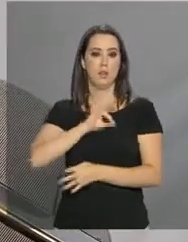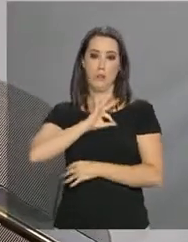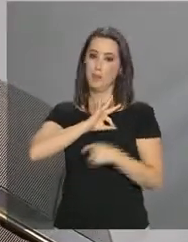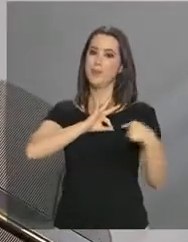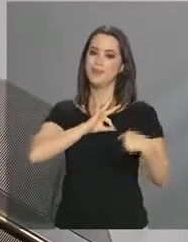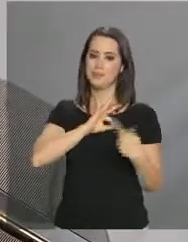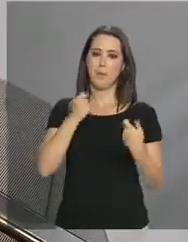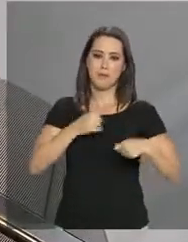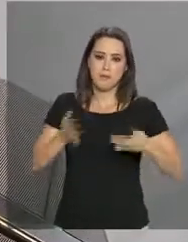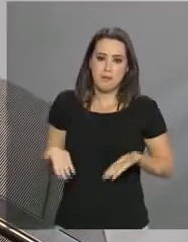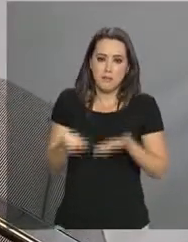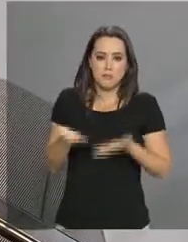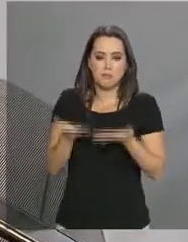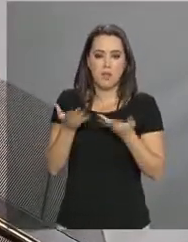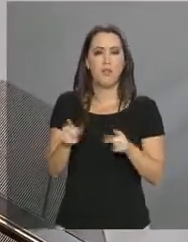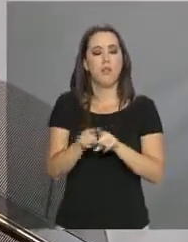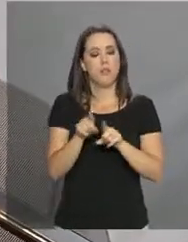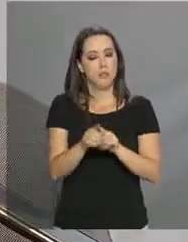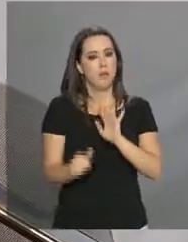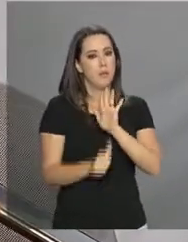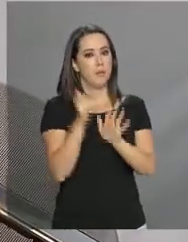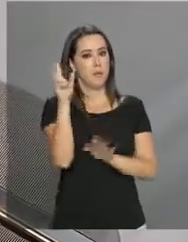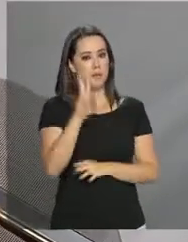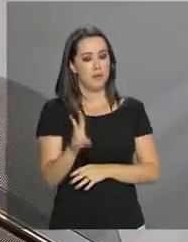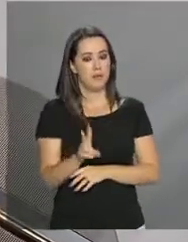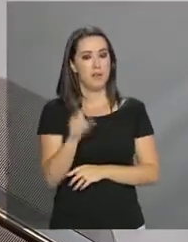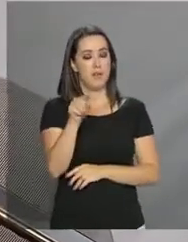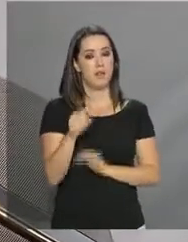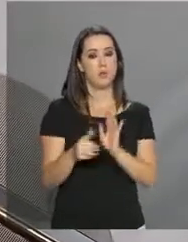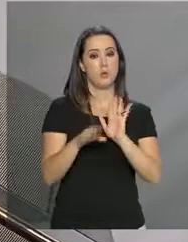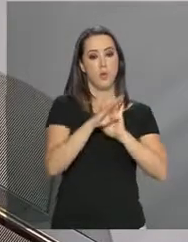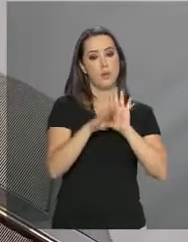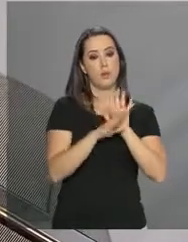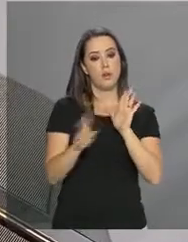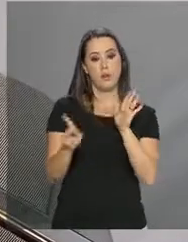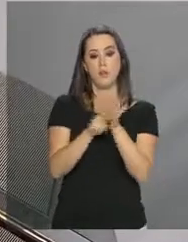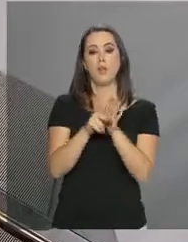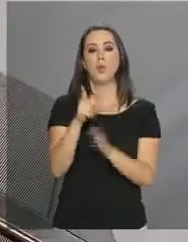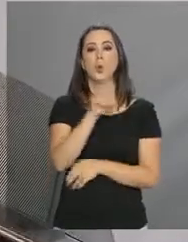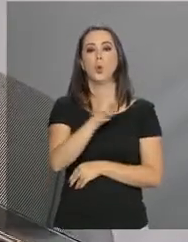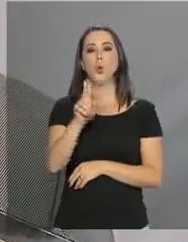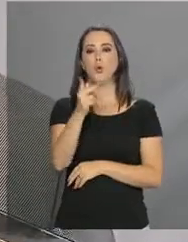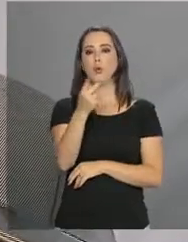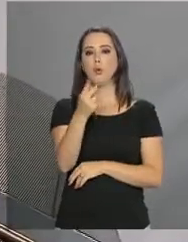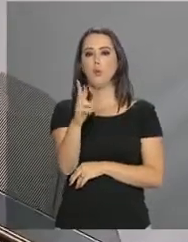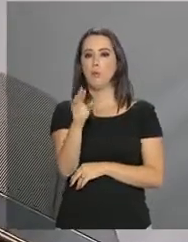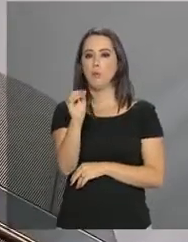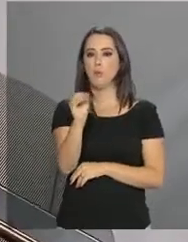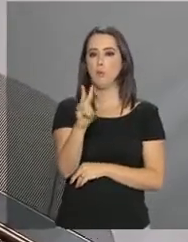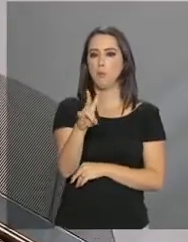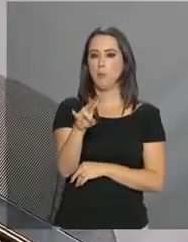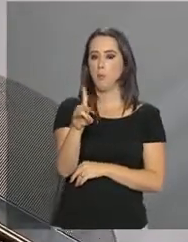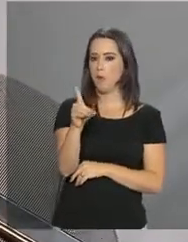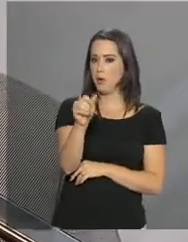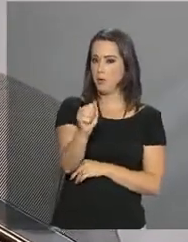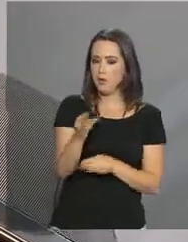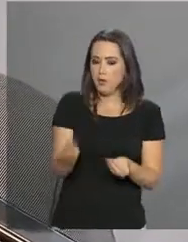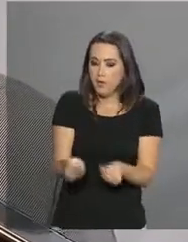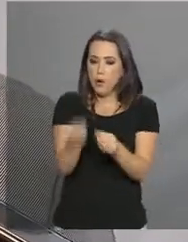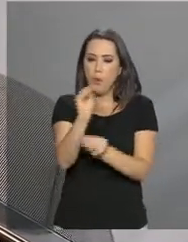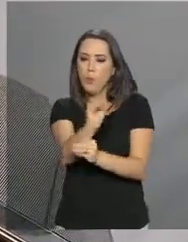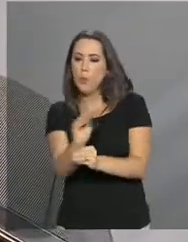primeira vez nós teremos um programa chamado provida que vai digamos assim valorizar qualificar